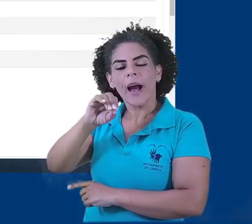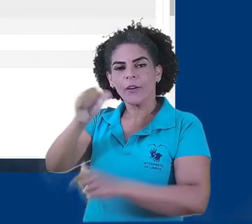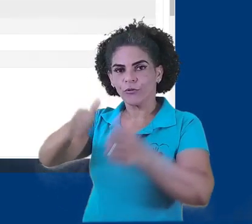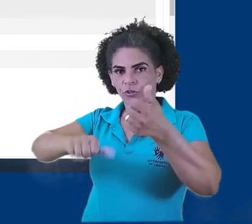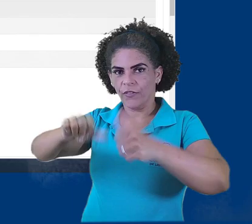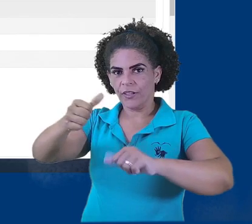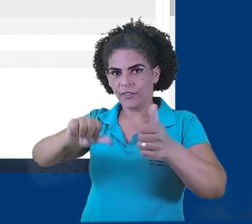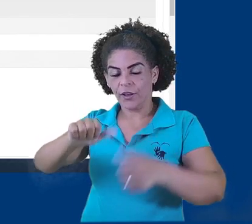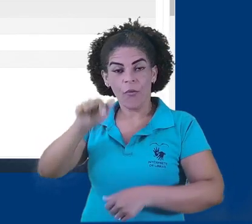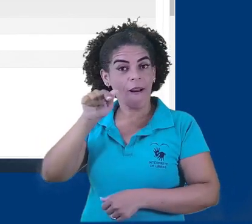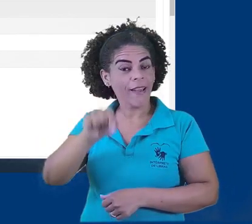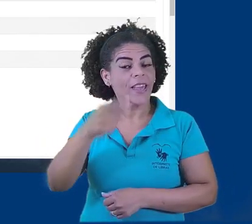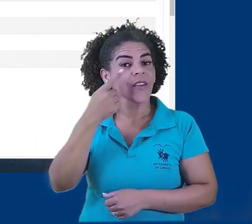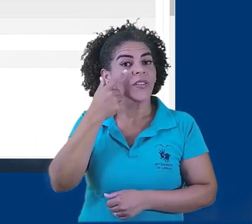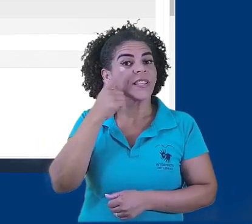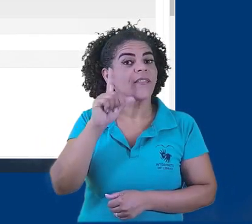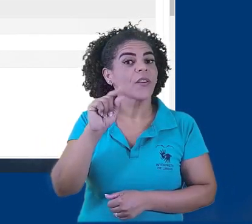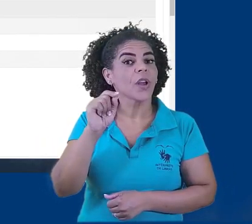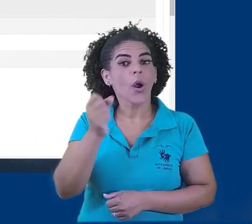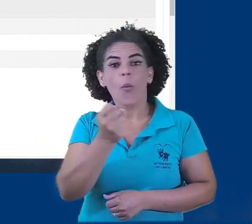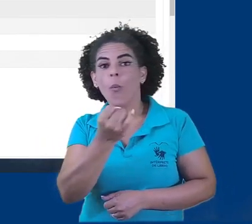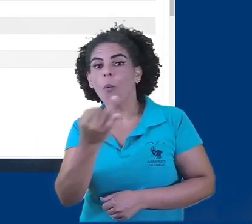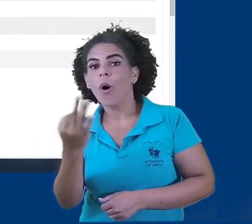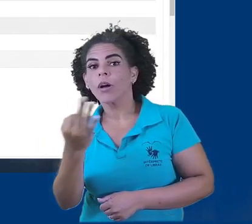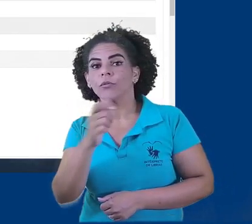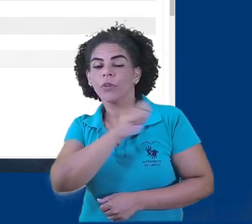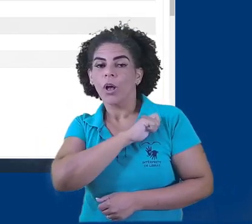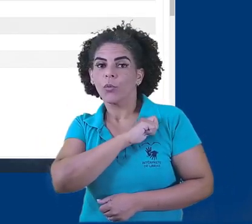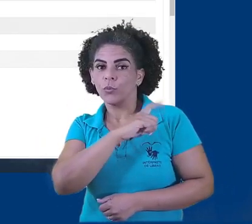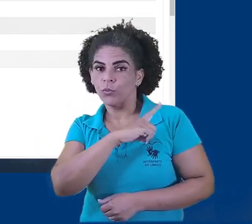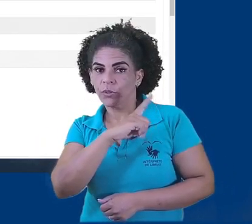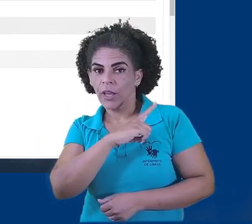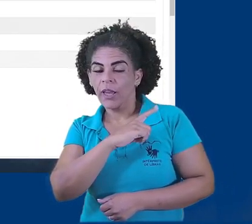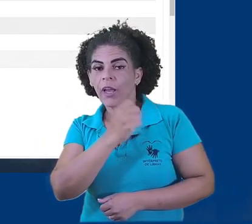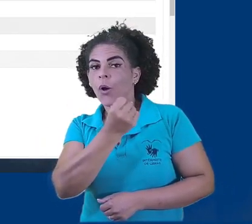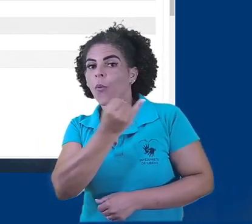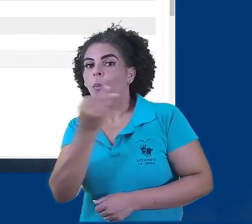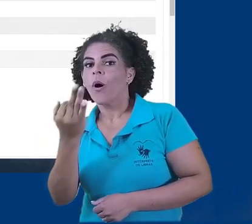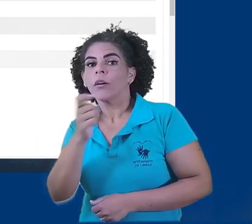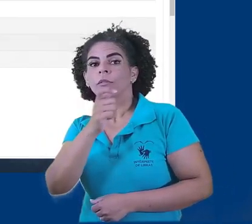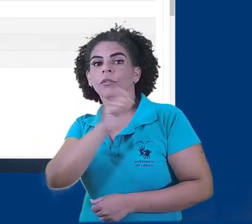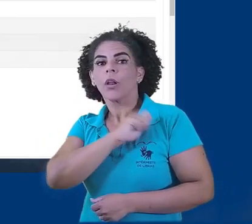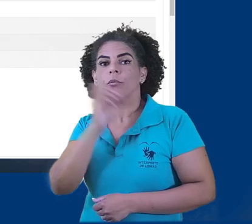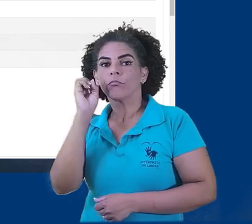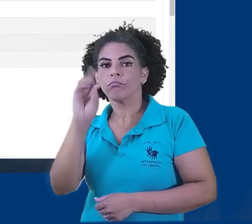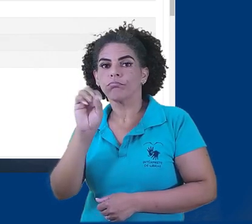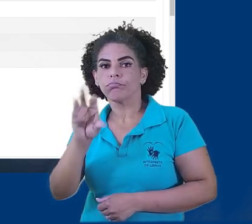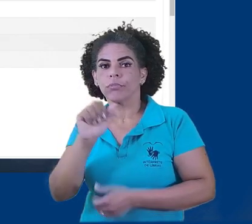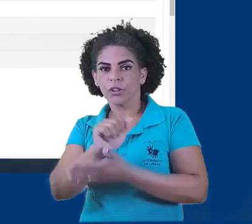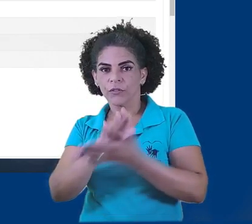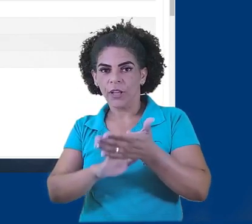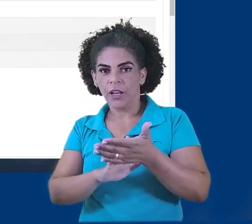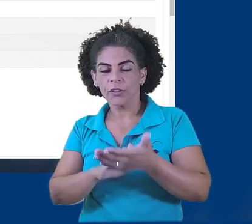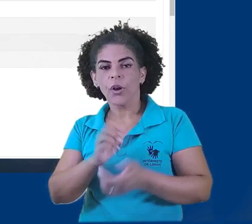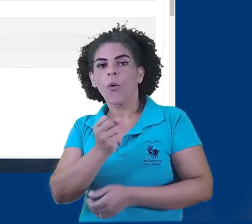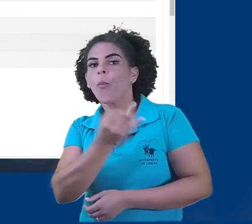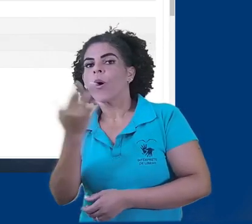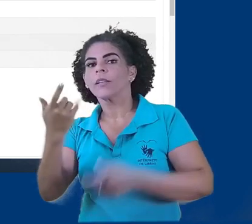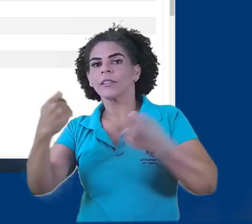aqui podemos ver os participantes temos outras tarefas já foram enviados quantas